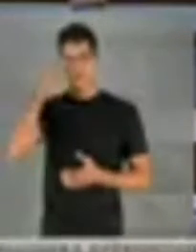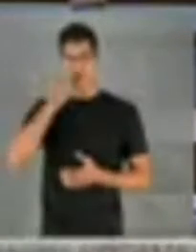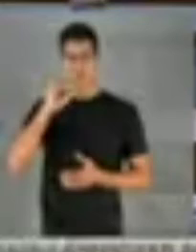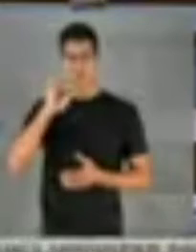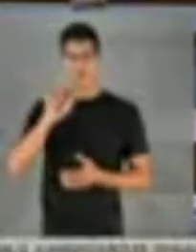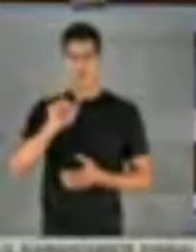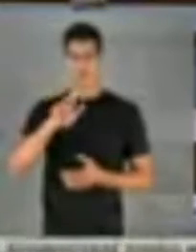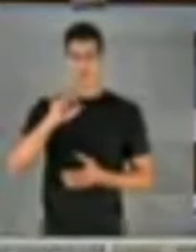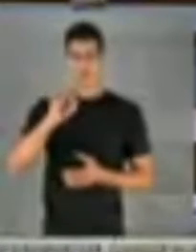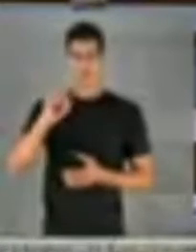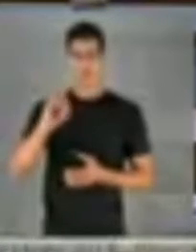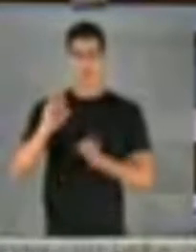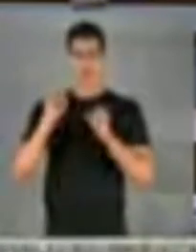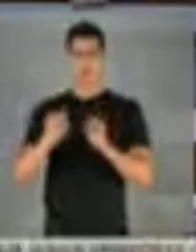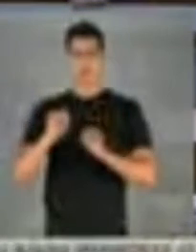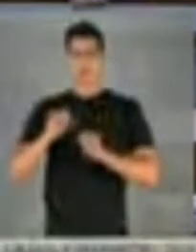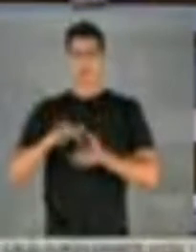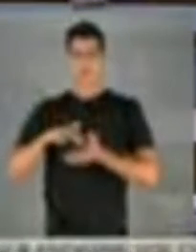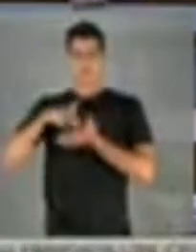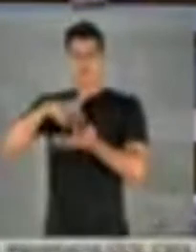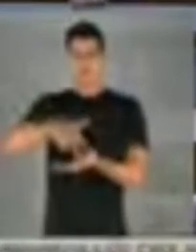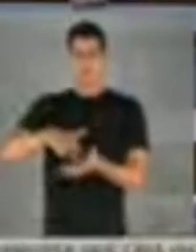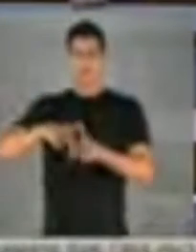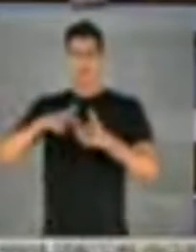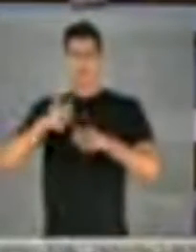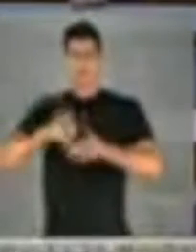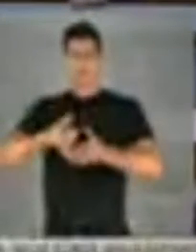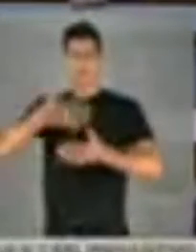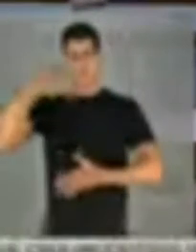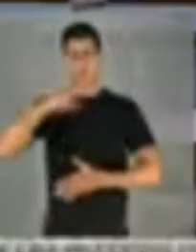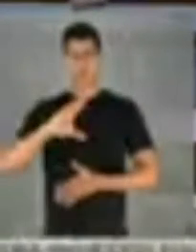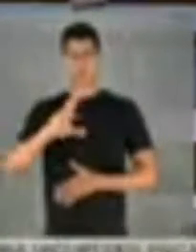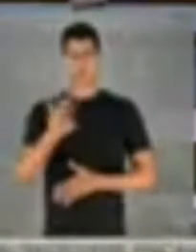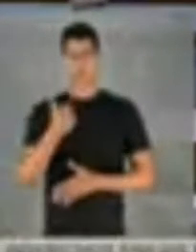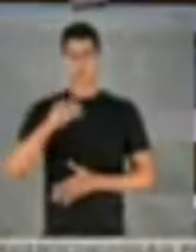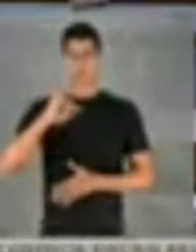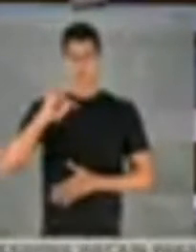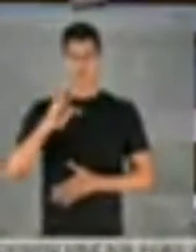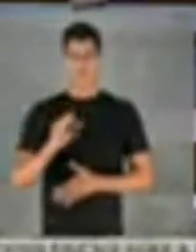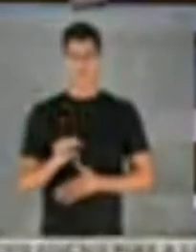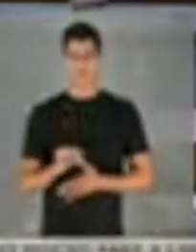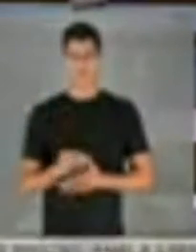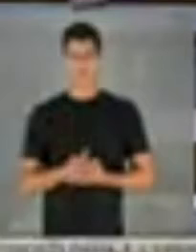voto contrário, ele pode se manifestar através do chat. Não?